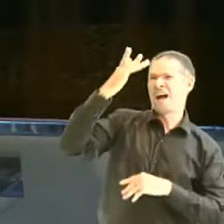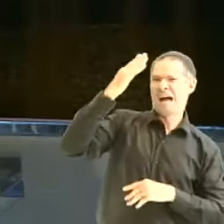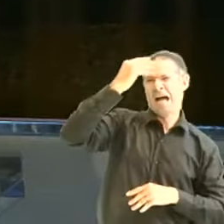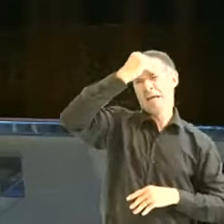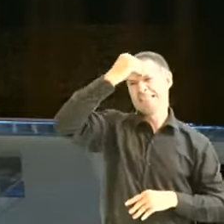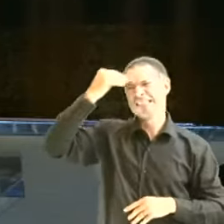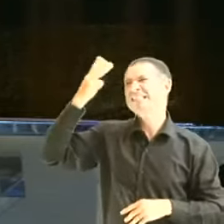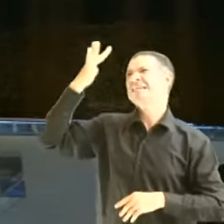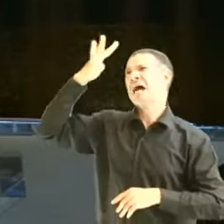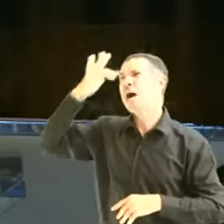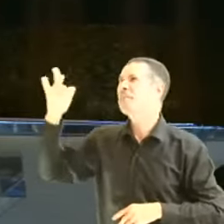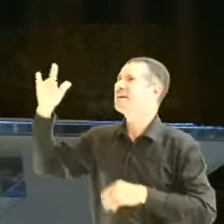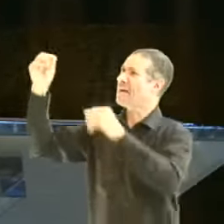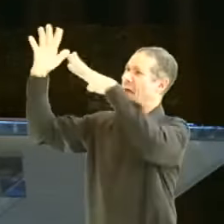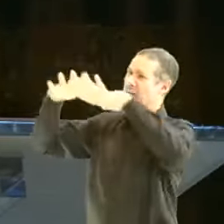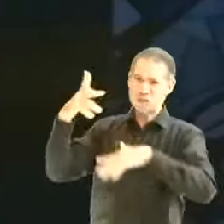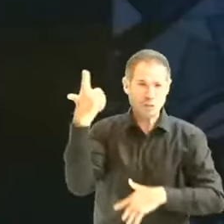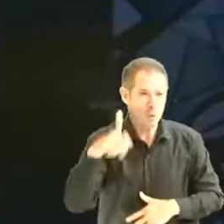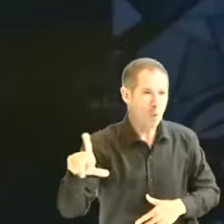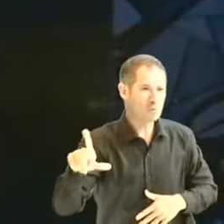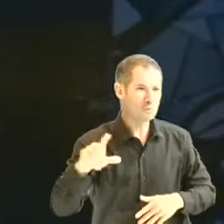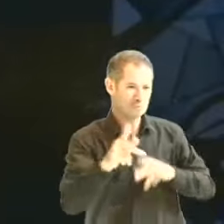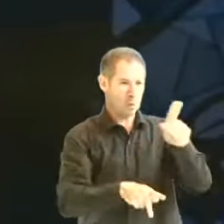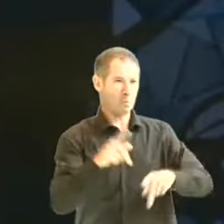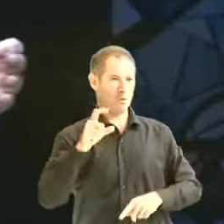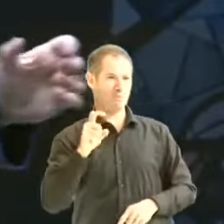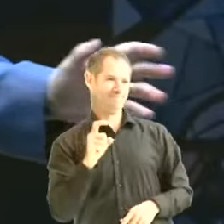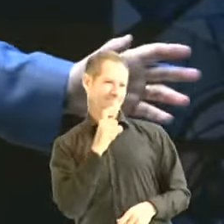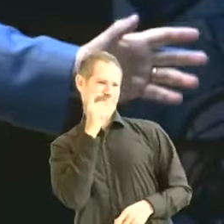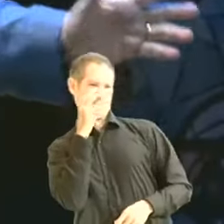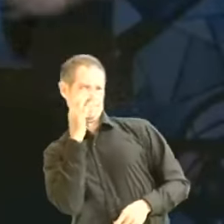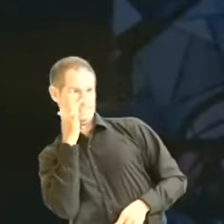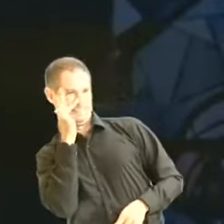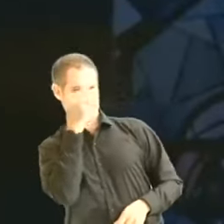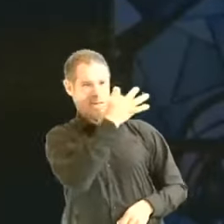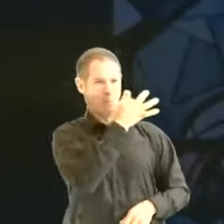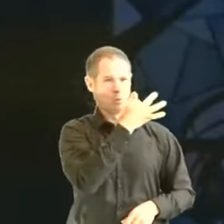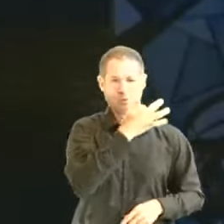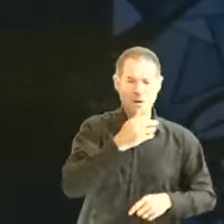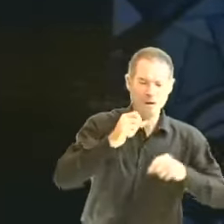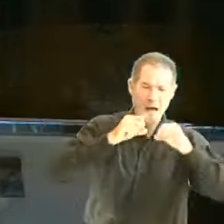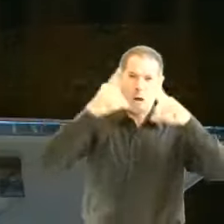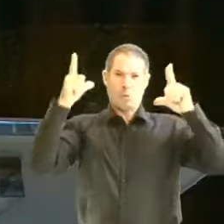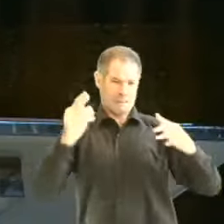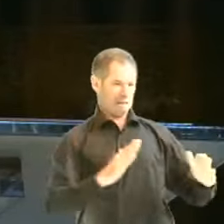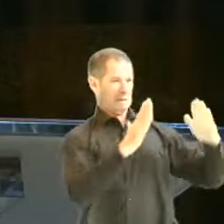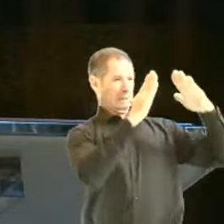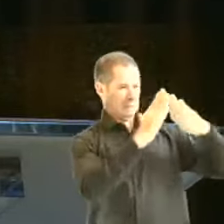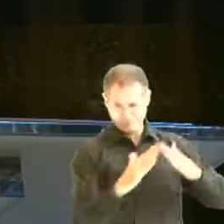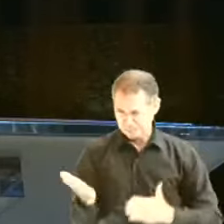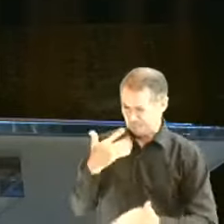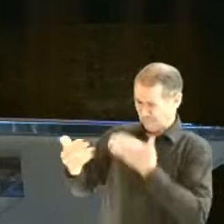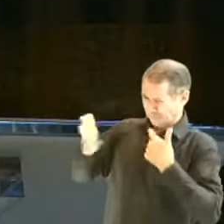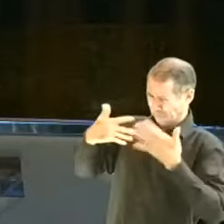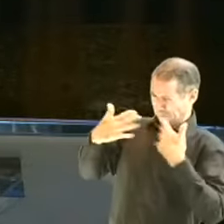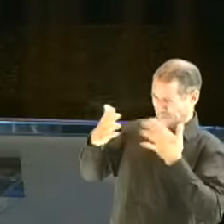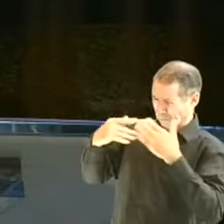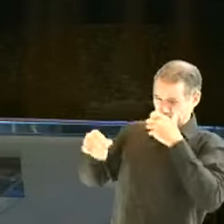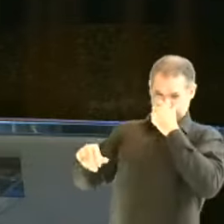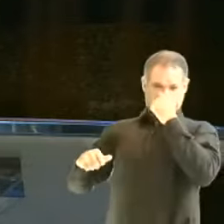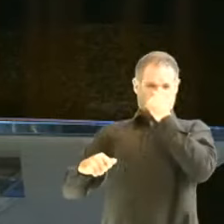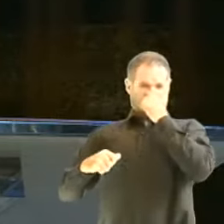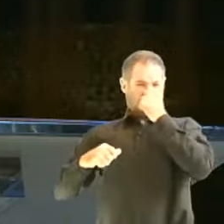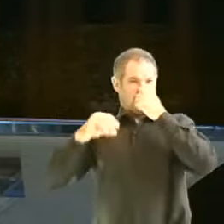de mandar o maná. E aí então, quando ele acordava de manhã, aquele fedor na barraca, porque tinha apodrecido o